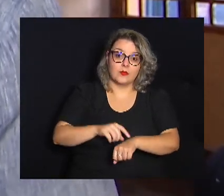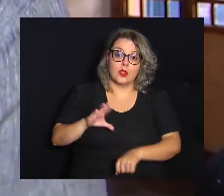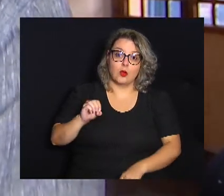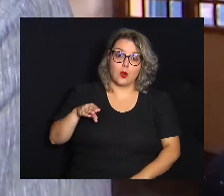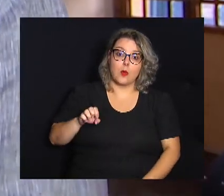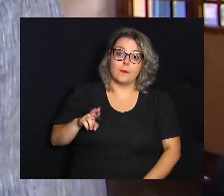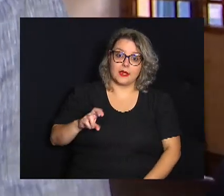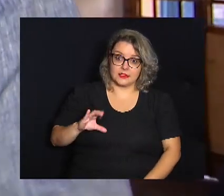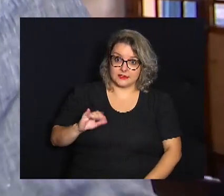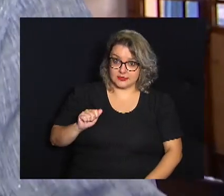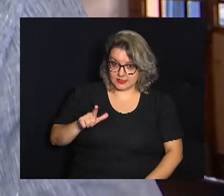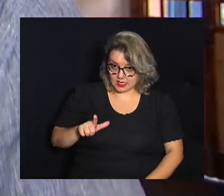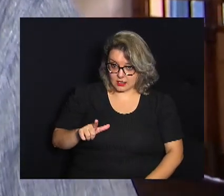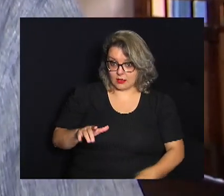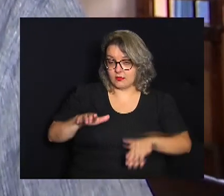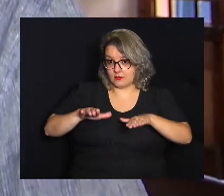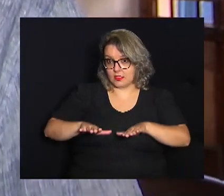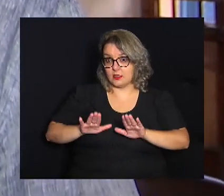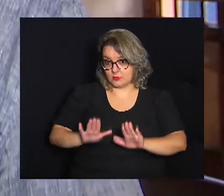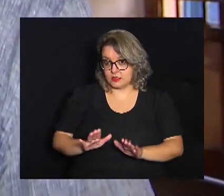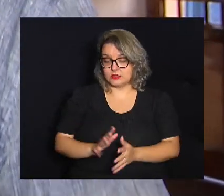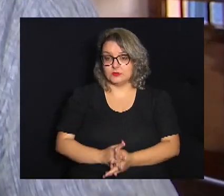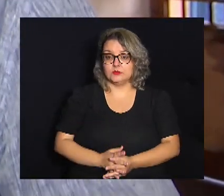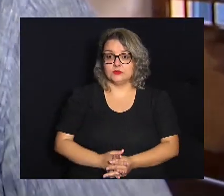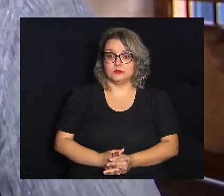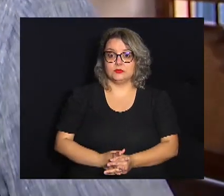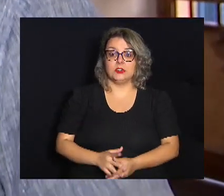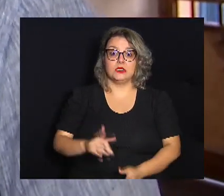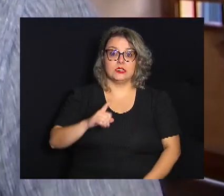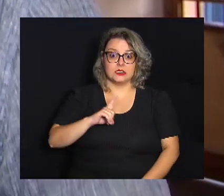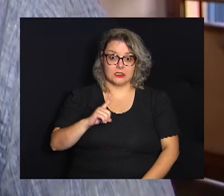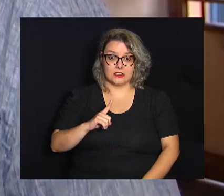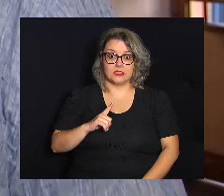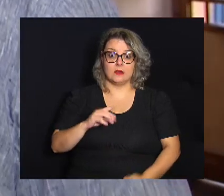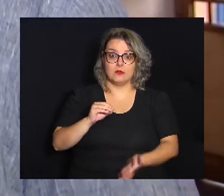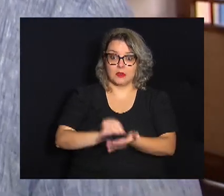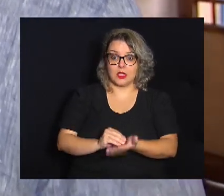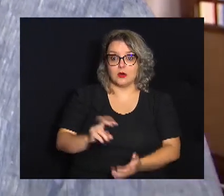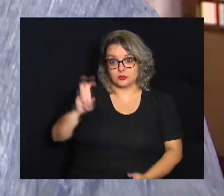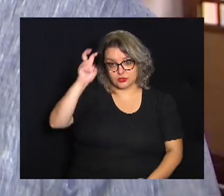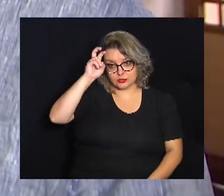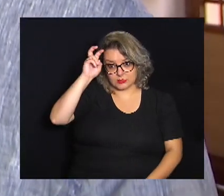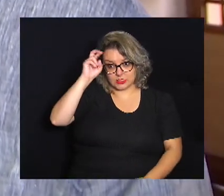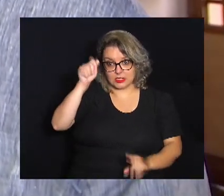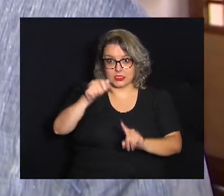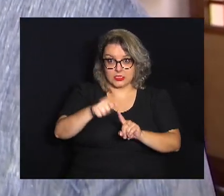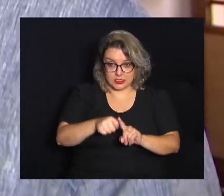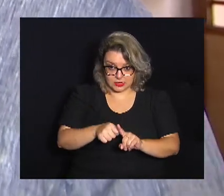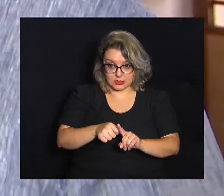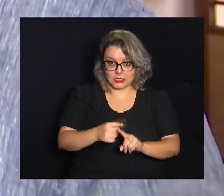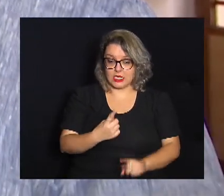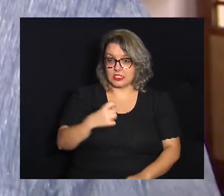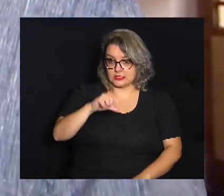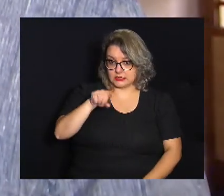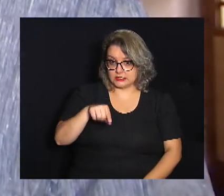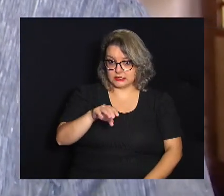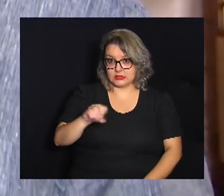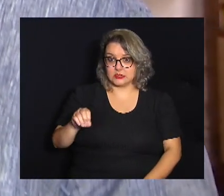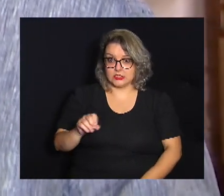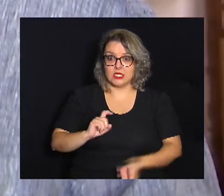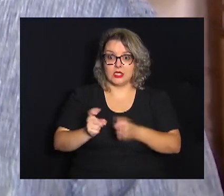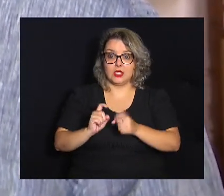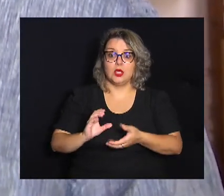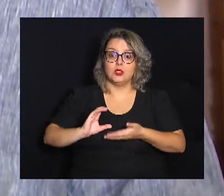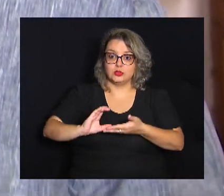né, nós ficamos aqui. Temos a última quinta-feira do mês, às 19 horas, a reunião do Conselho